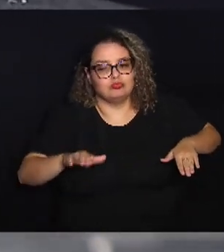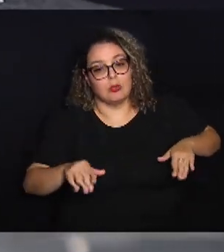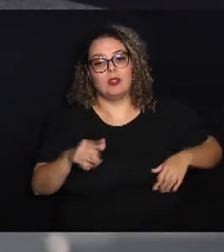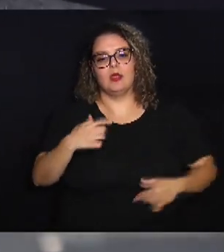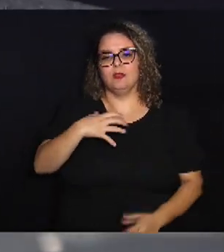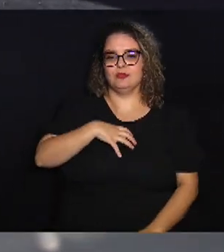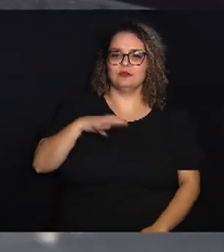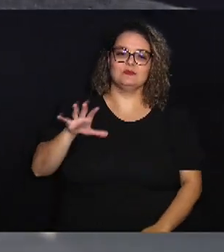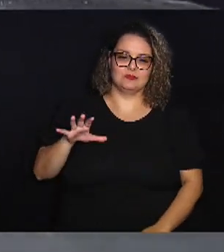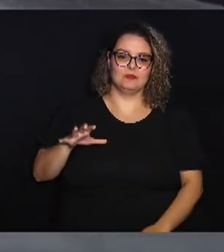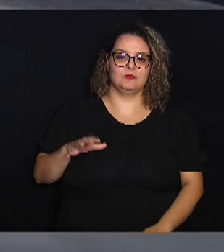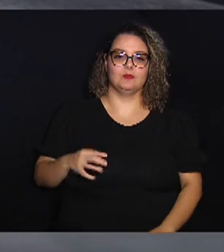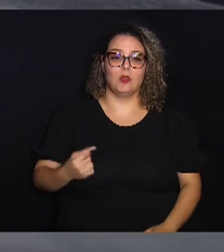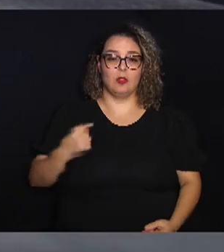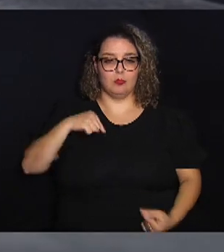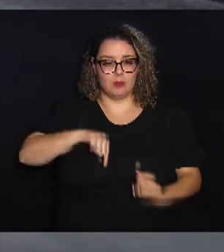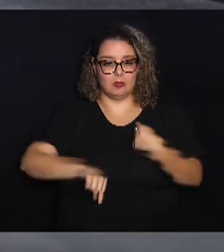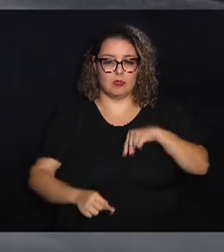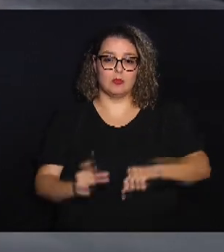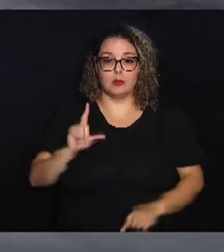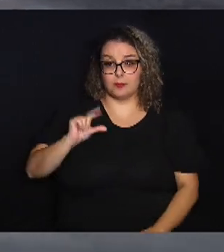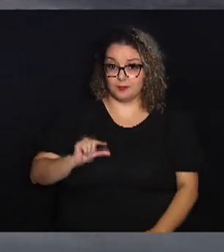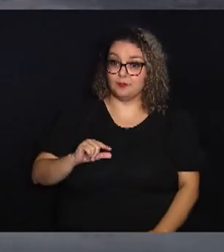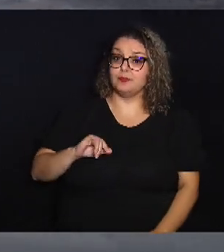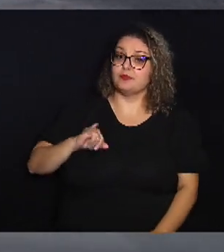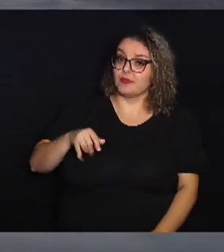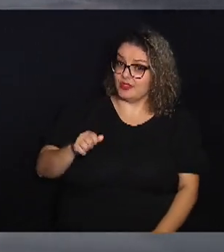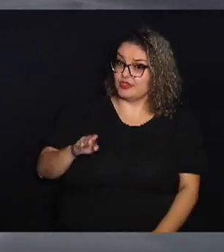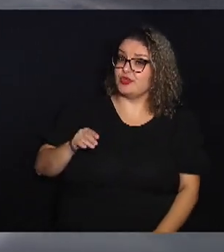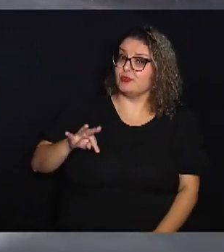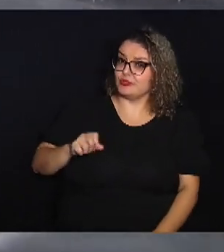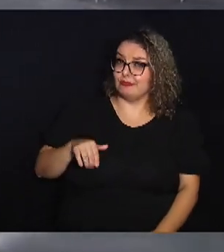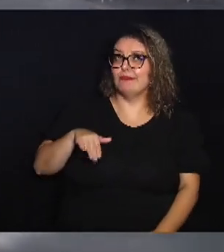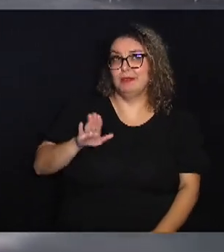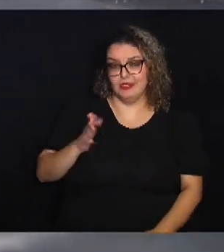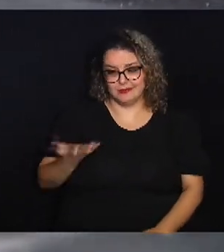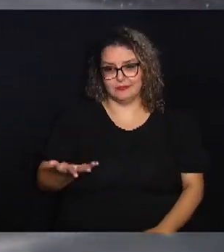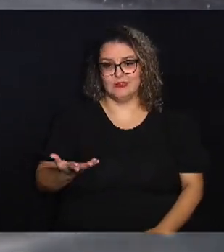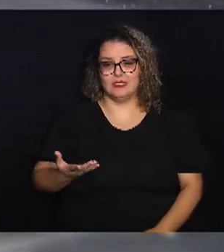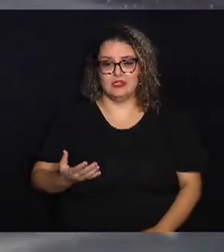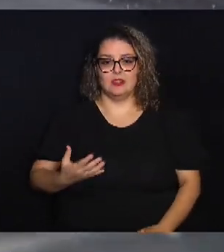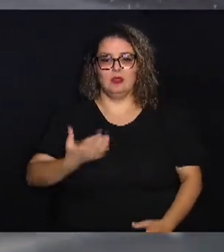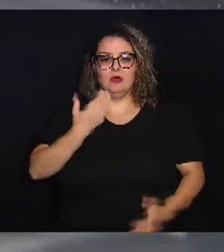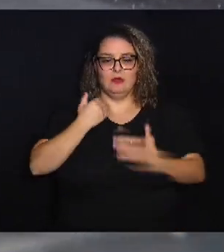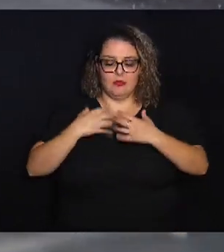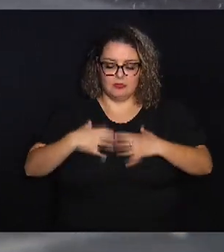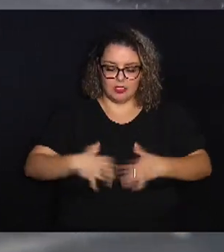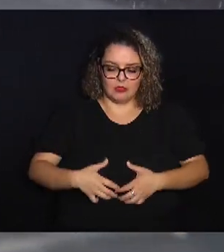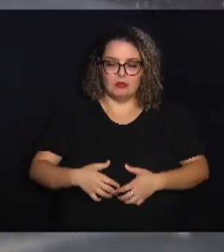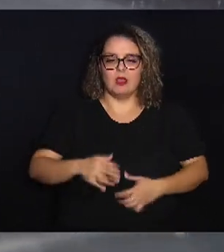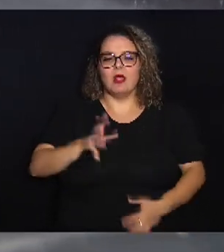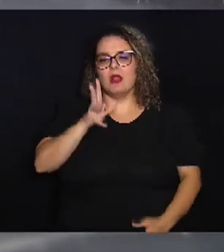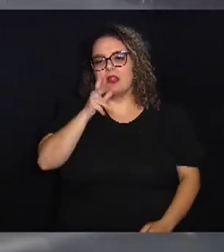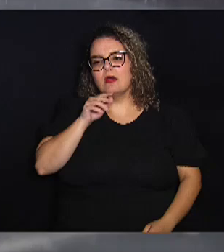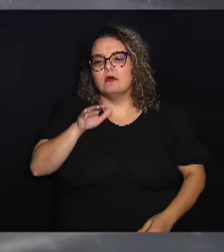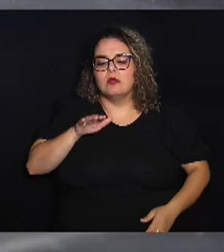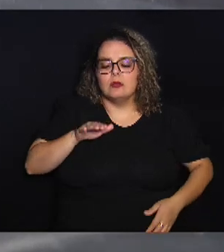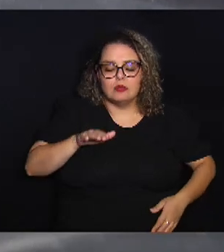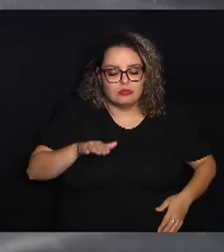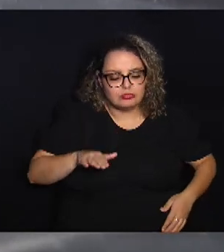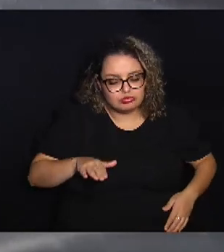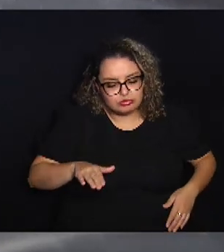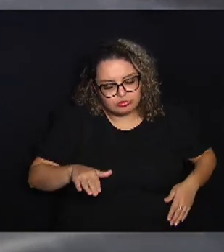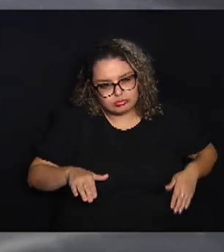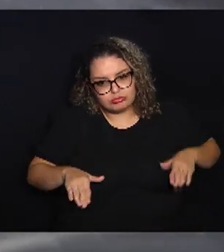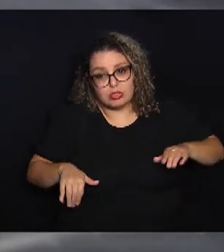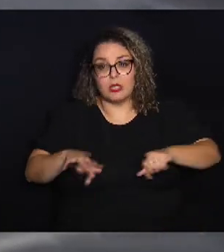um metabolismo muito baixo e os jabutis mais ainda. Então, a digestão deles é lenta, o caminhar deles é lento, ele adquirir uma doença